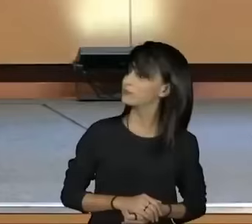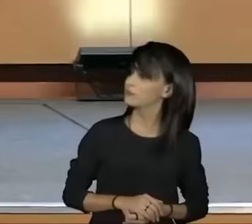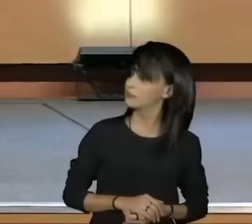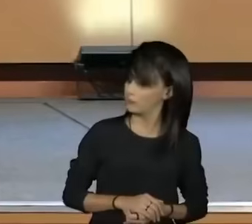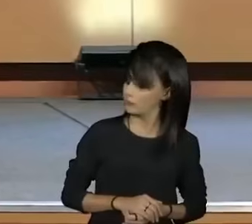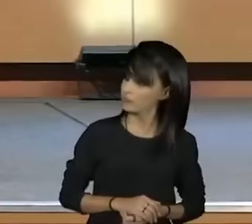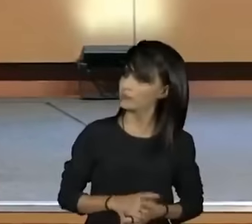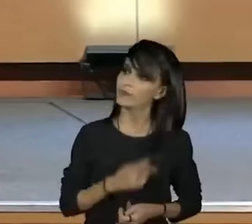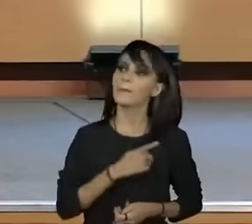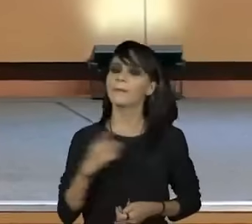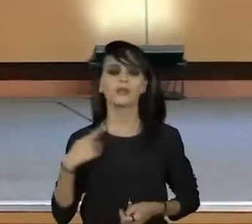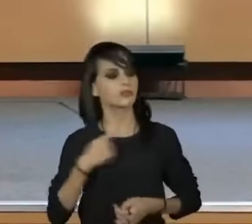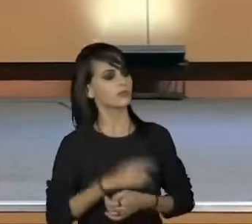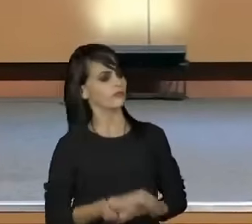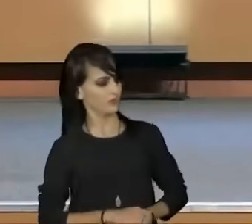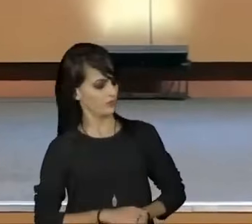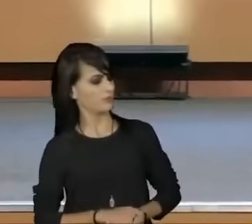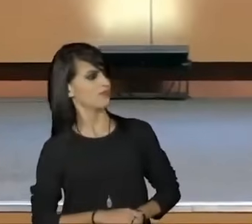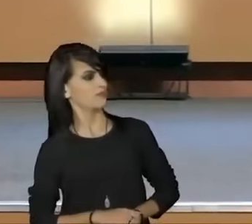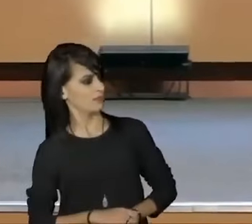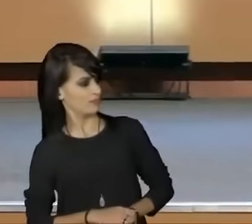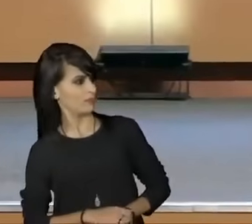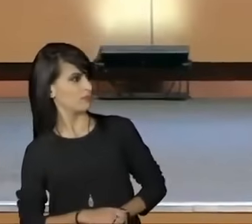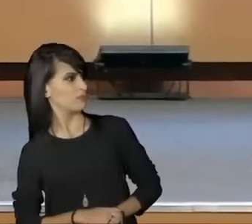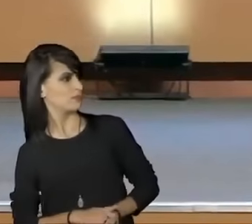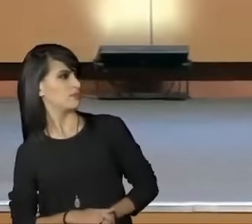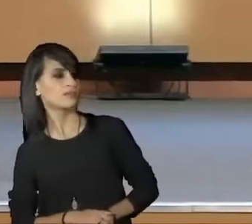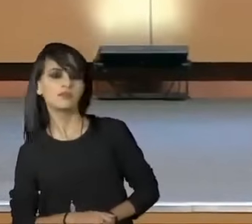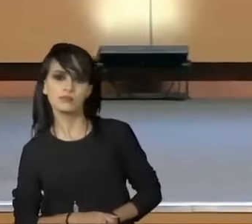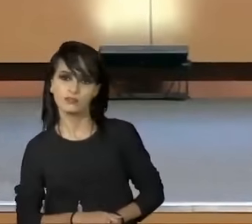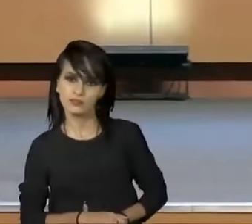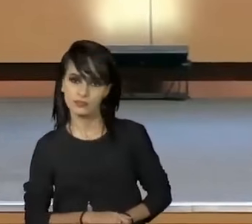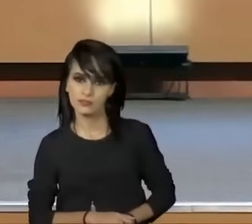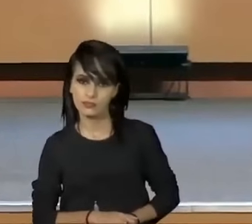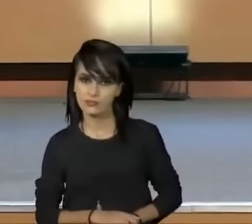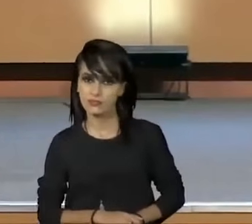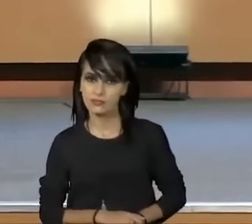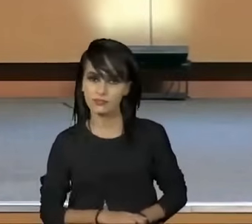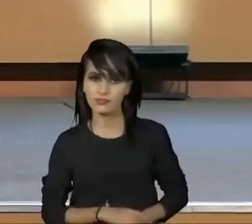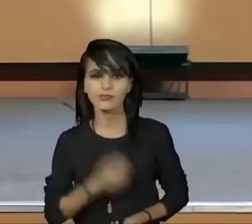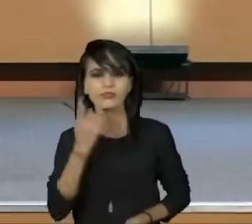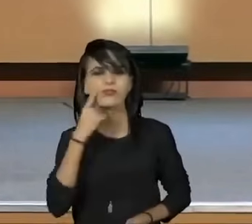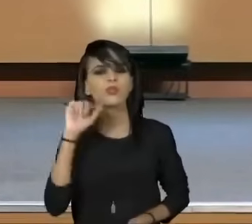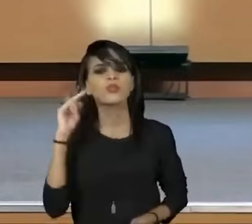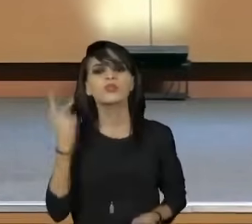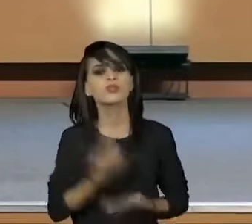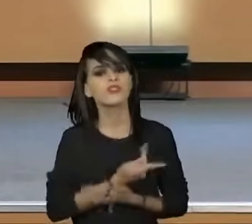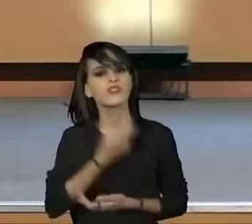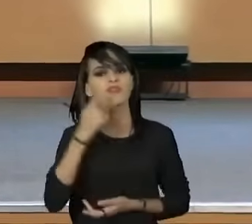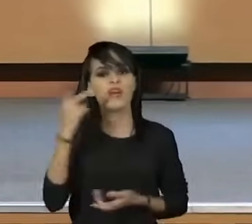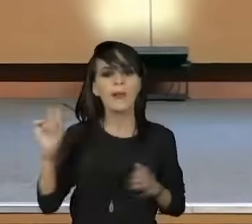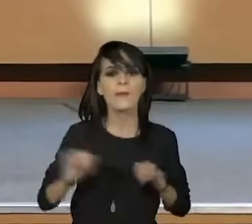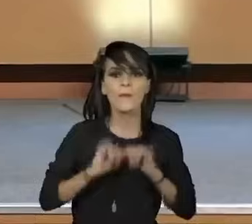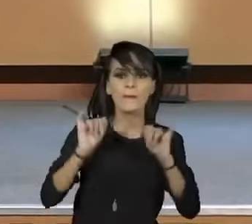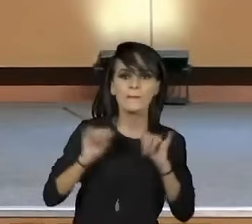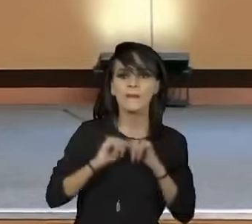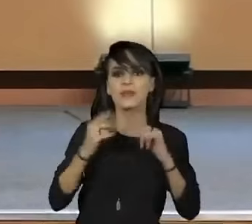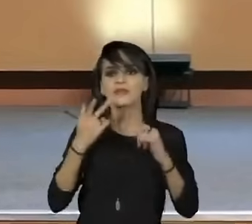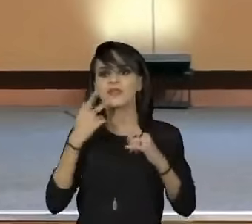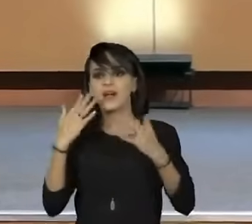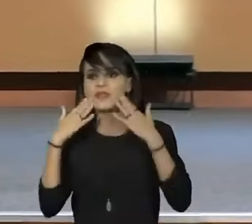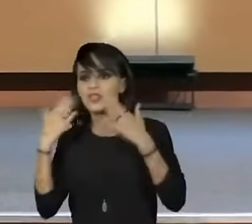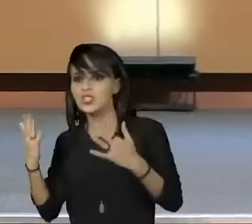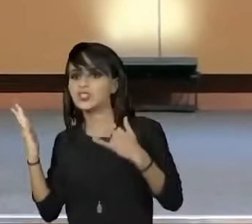pro pastor é isso tudo vai ver o que que acontece fala qualquer coisa fala na frente de